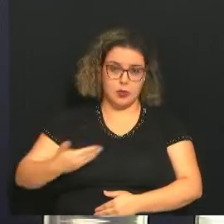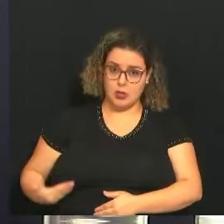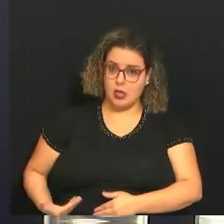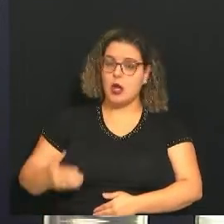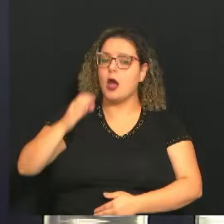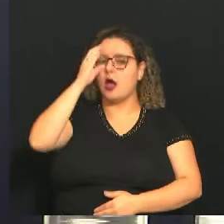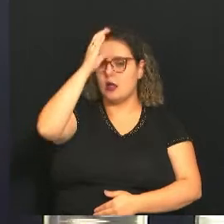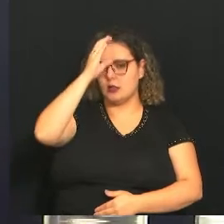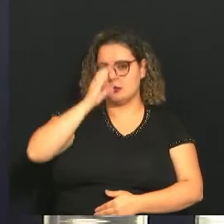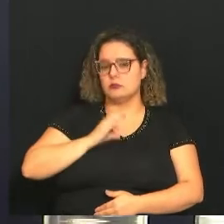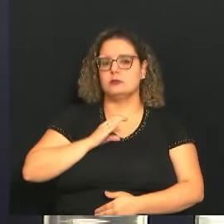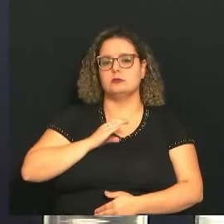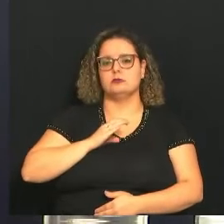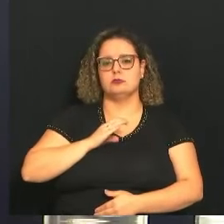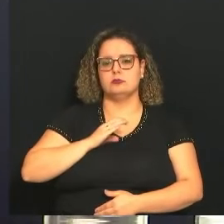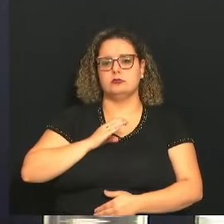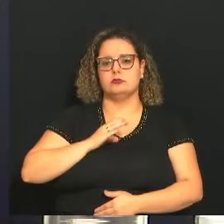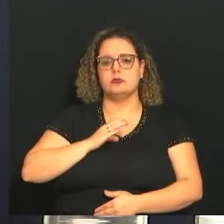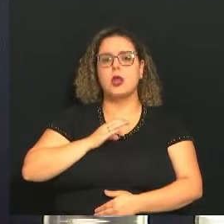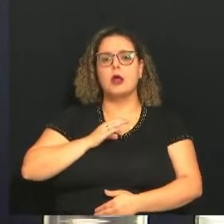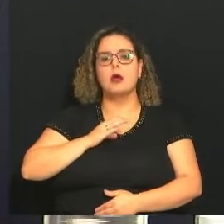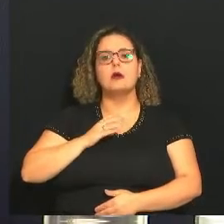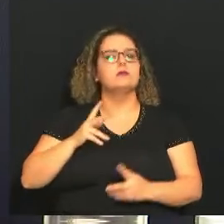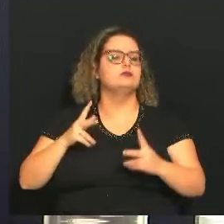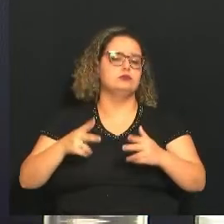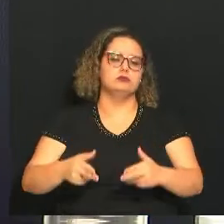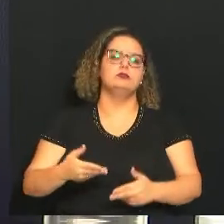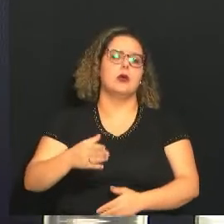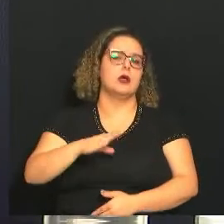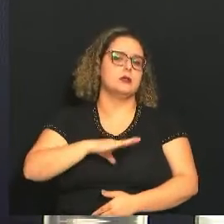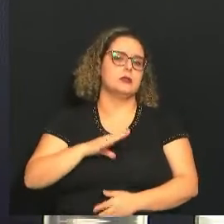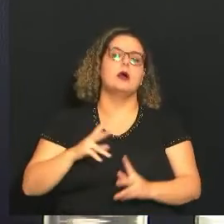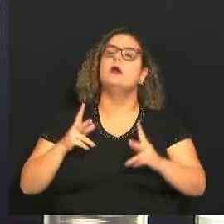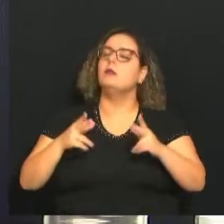sem o funcionário público, a cidade para também.